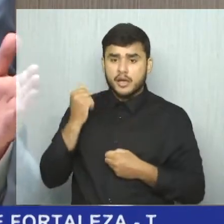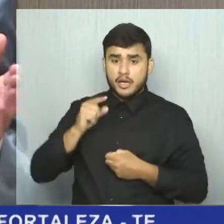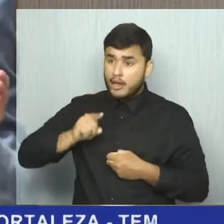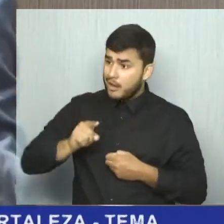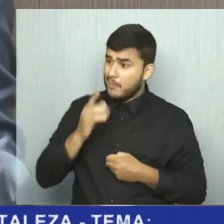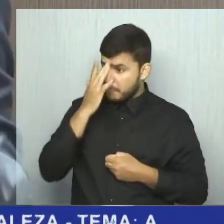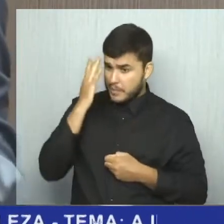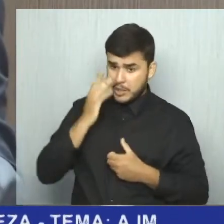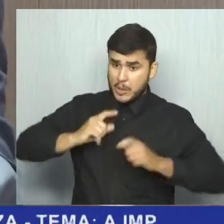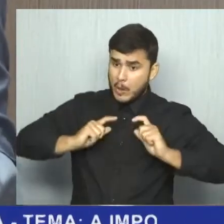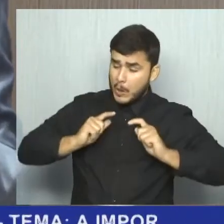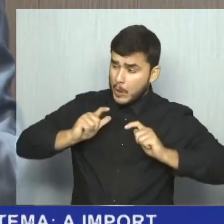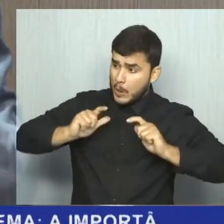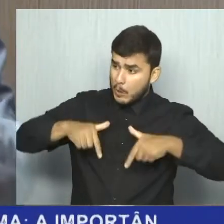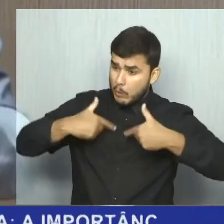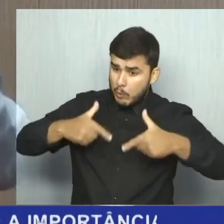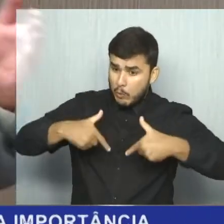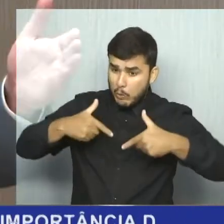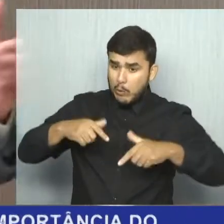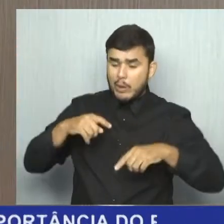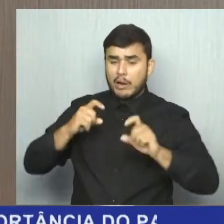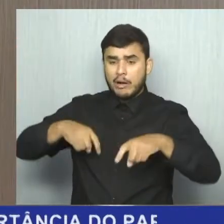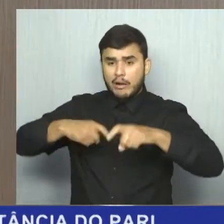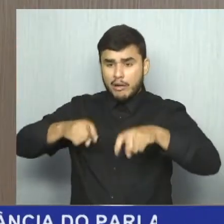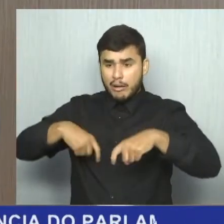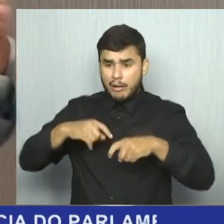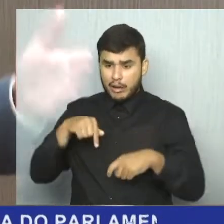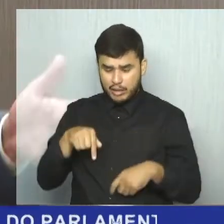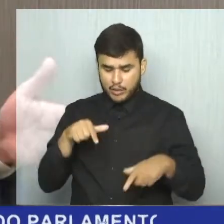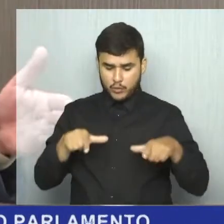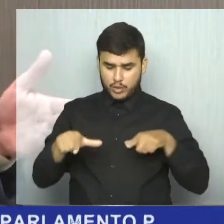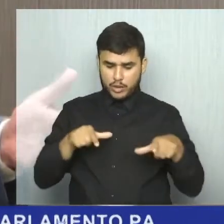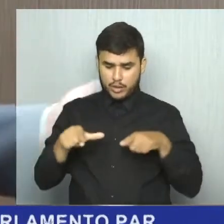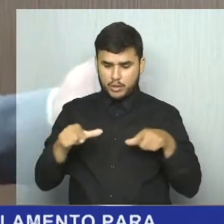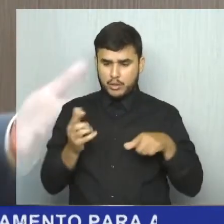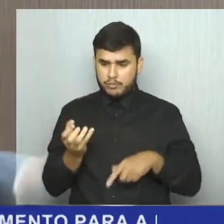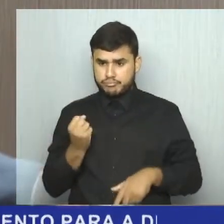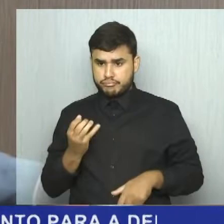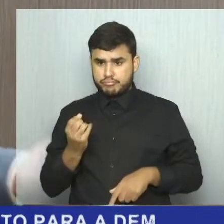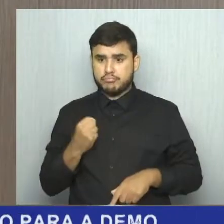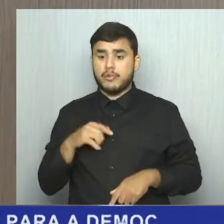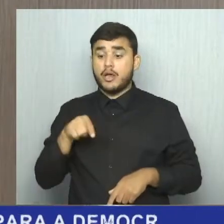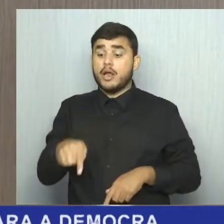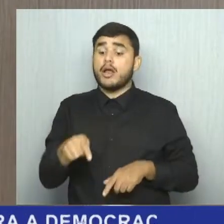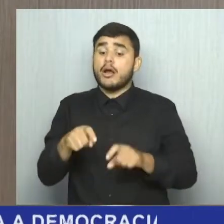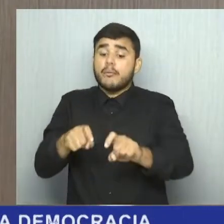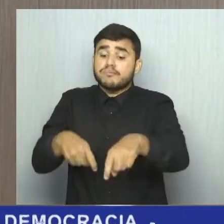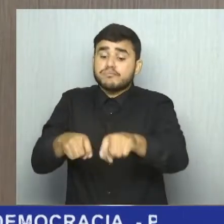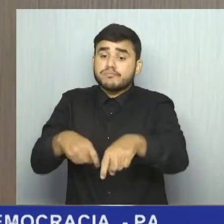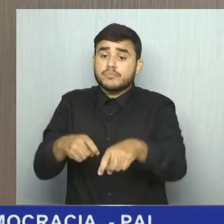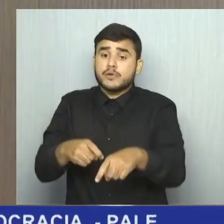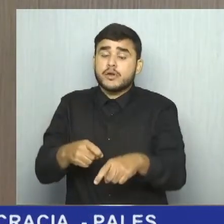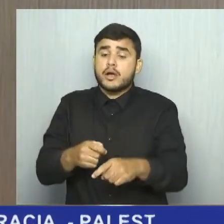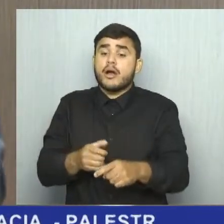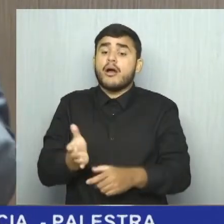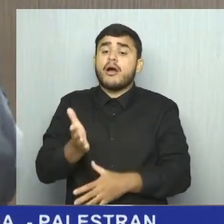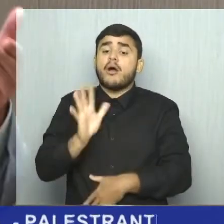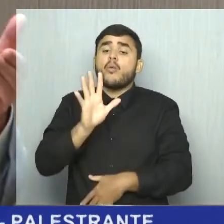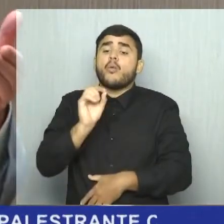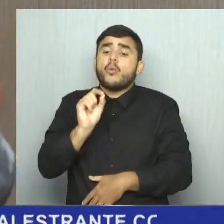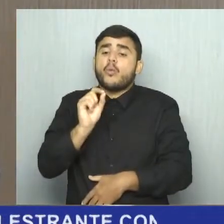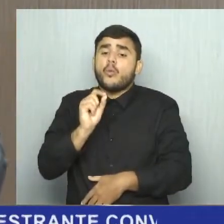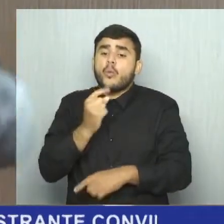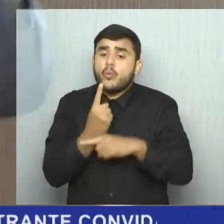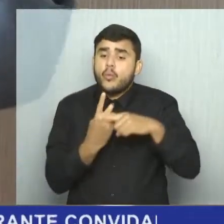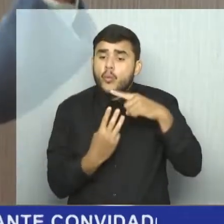não tinha uma relação de trabalho, ele tinha uma relação em que ele produzia, e do que ele produzia, um terço entregava para o dono da terra, era a